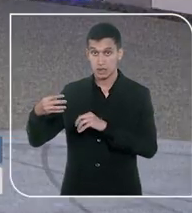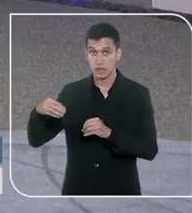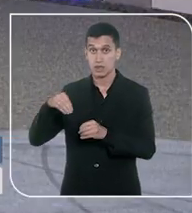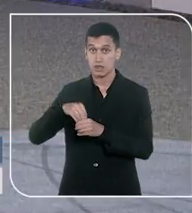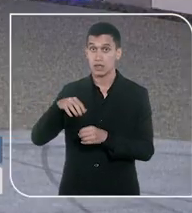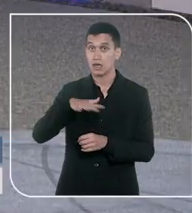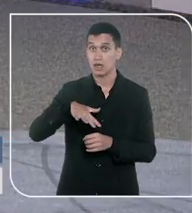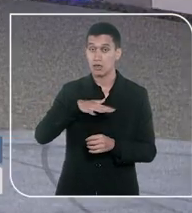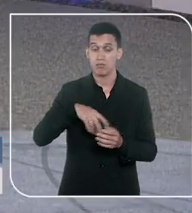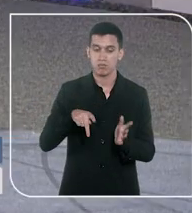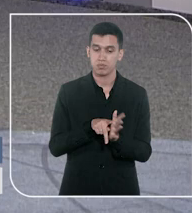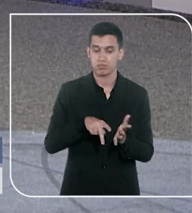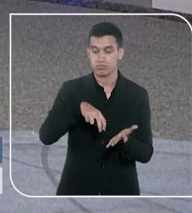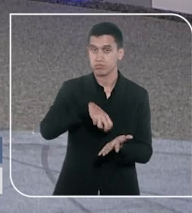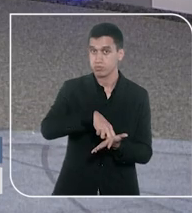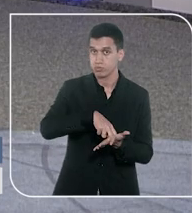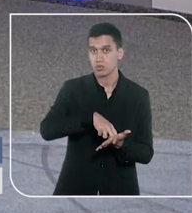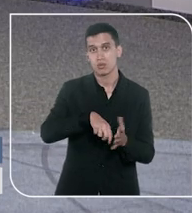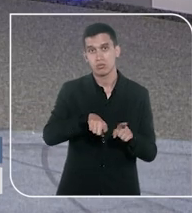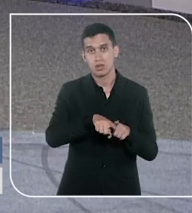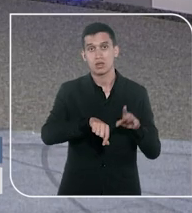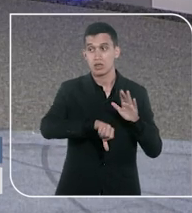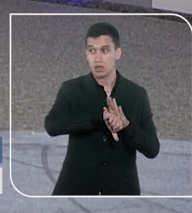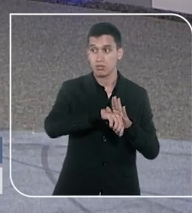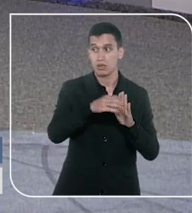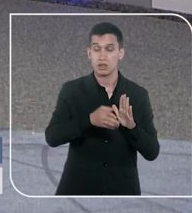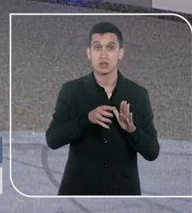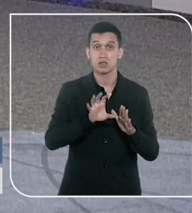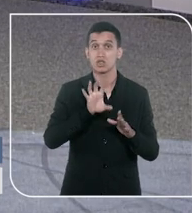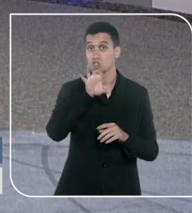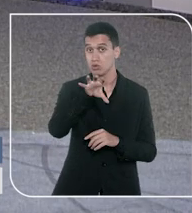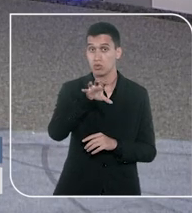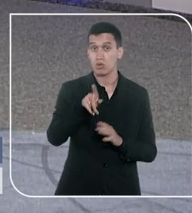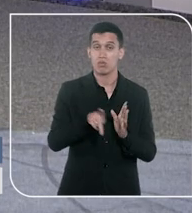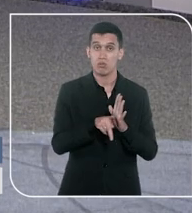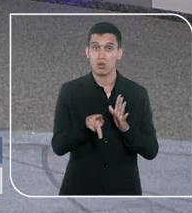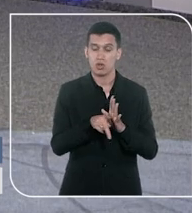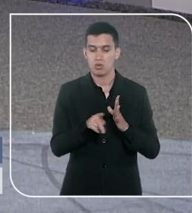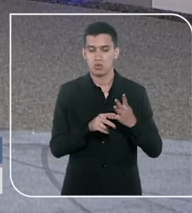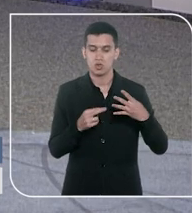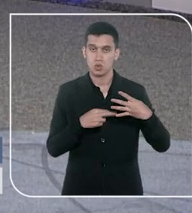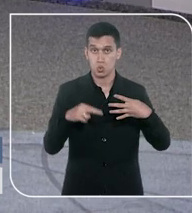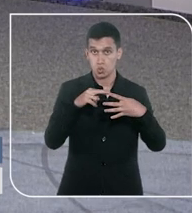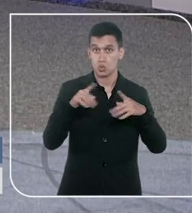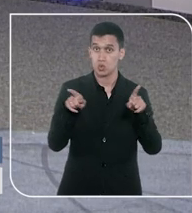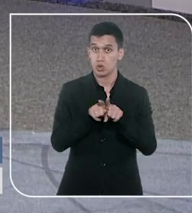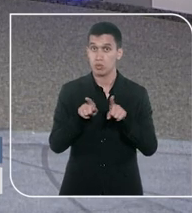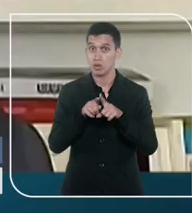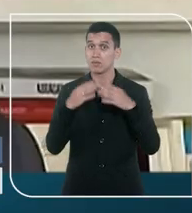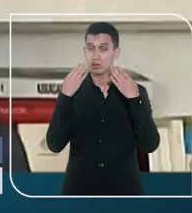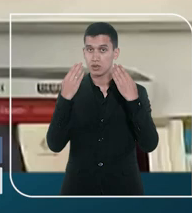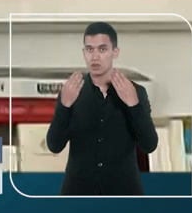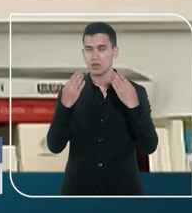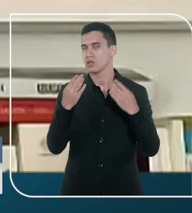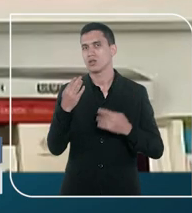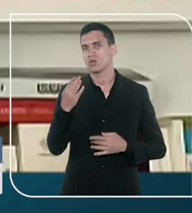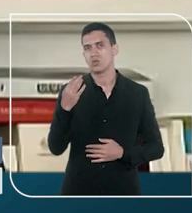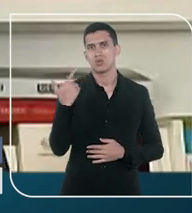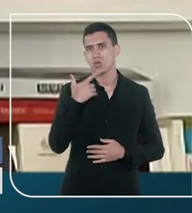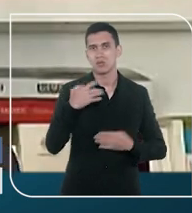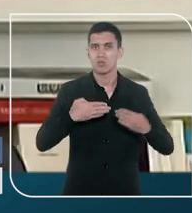criminal, ou seja, no âmbito penal, esse tipo de recurso também está previsto? Não está